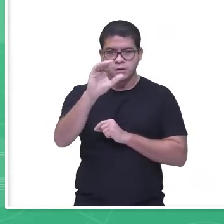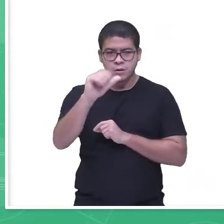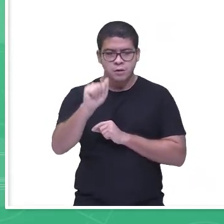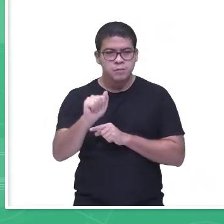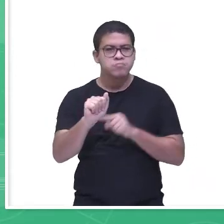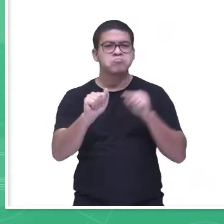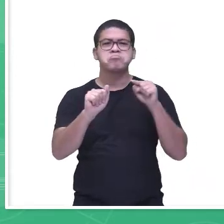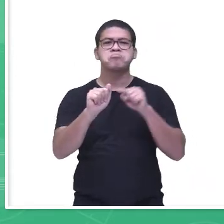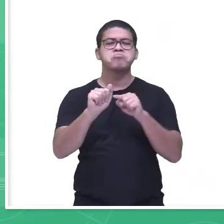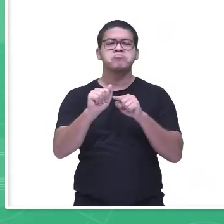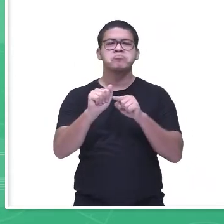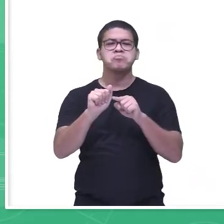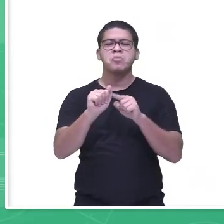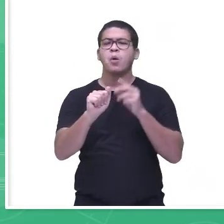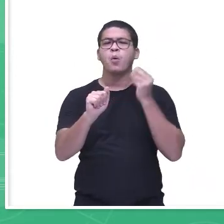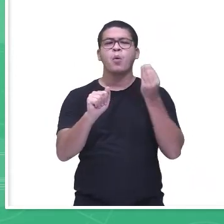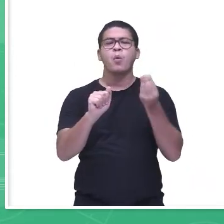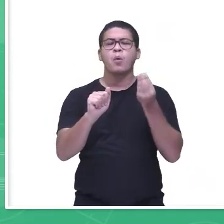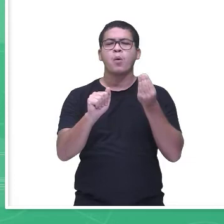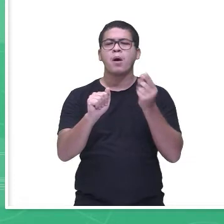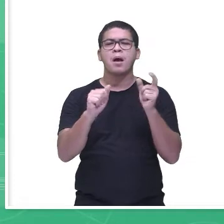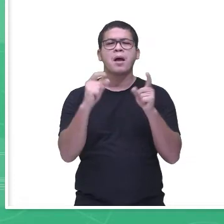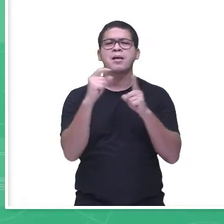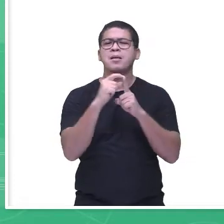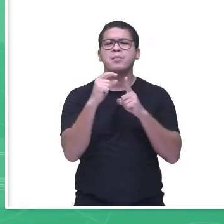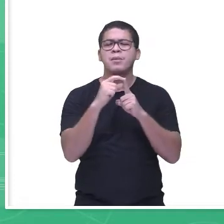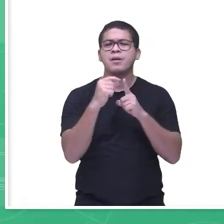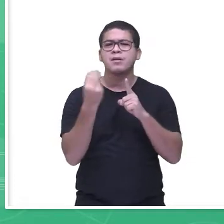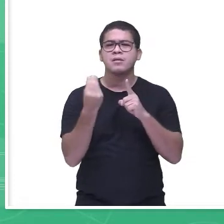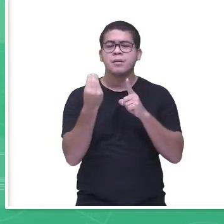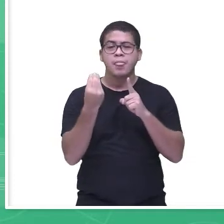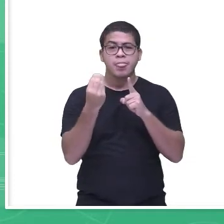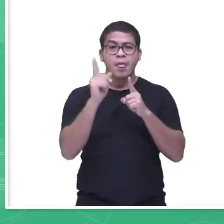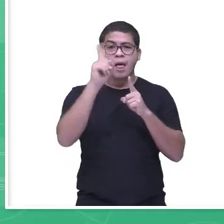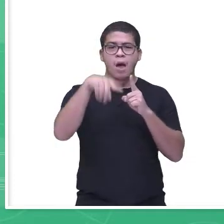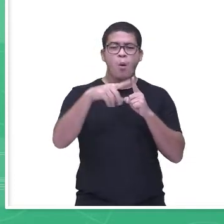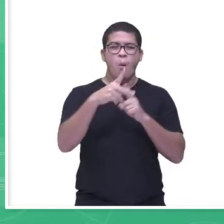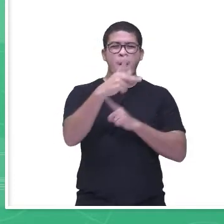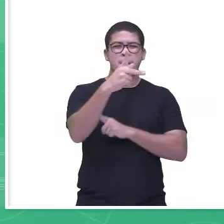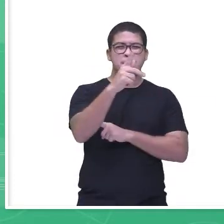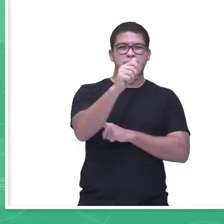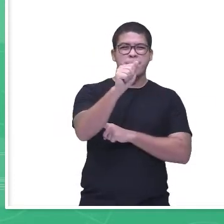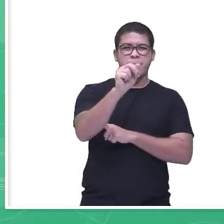já disse, maiêutica que leva ao parto, né? Tá aqui, ao